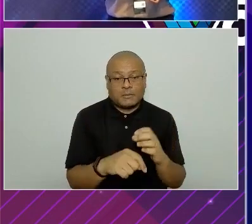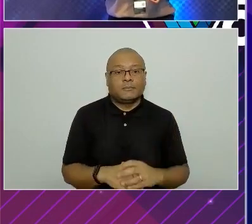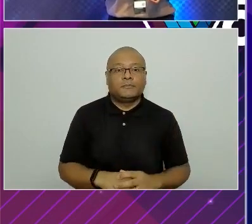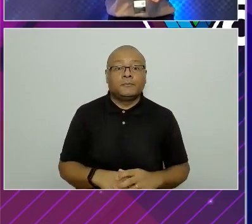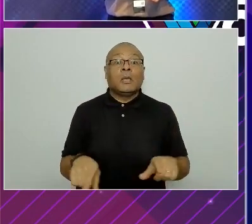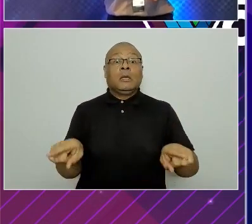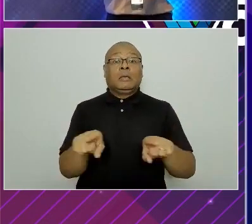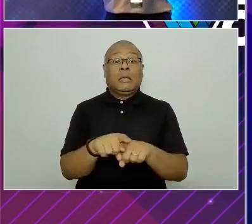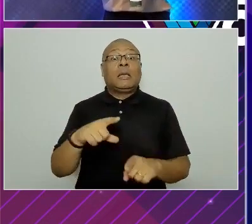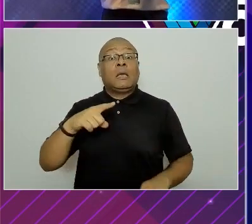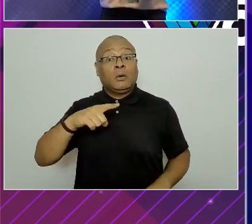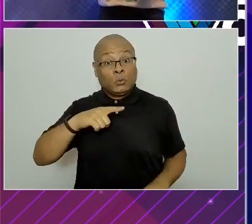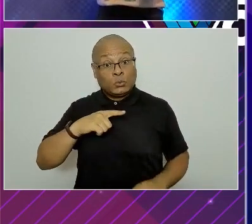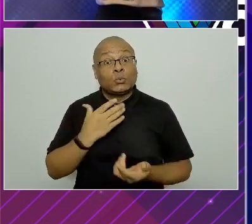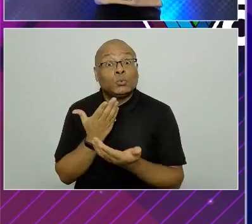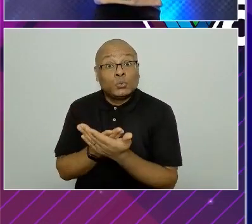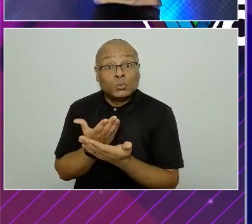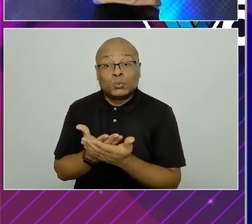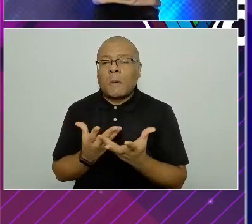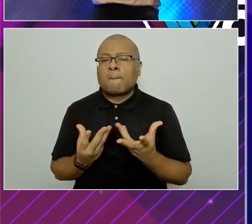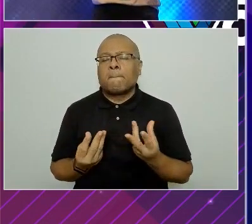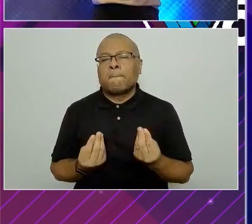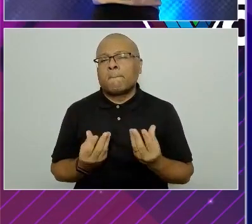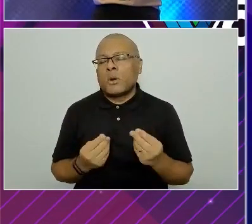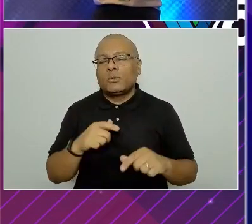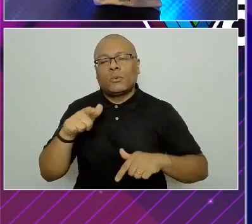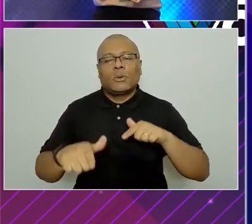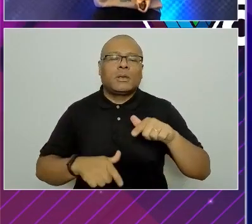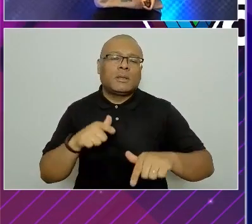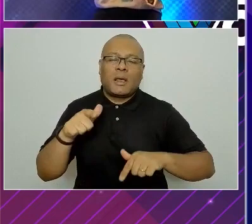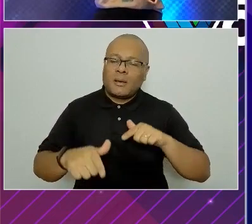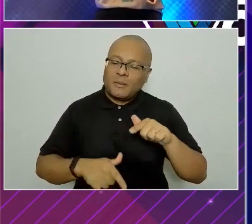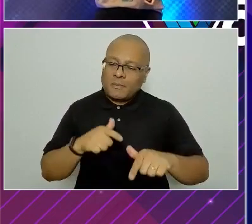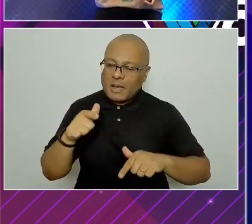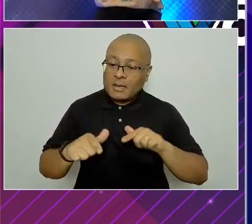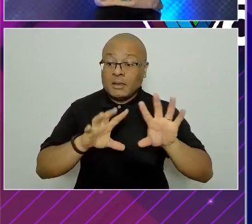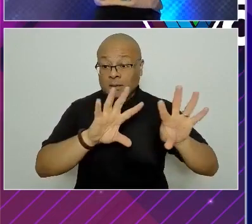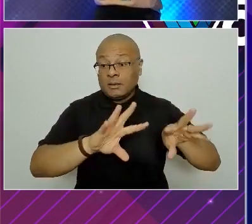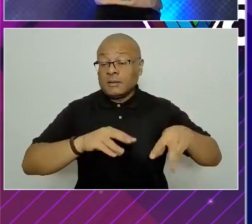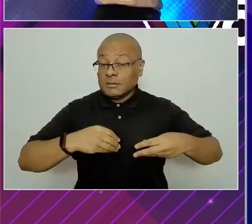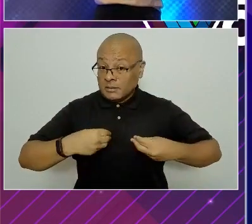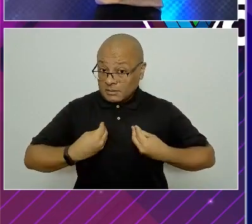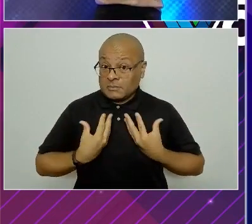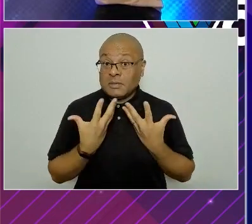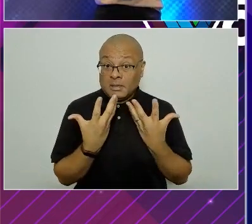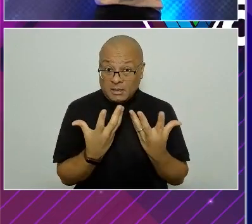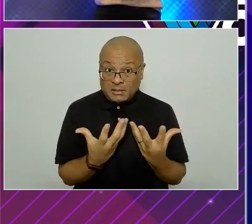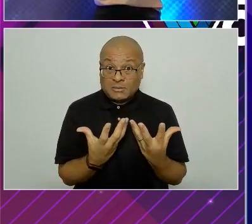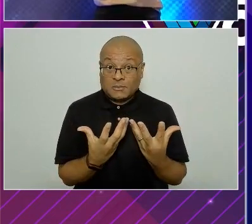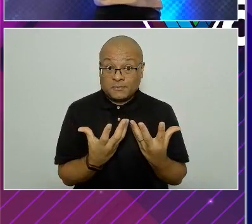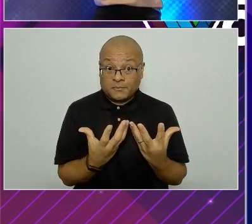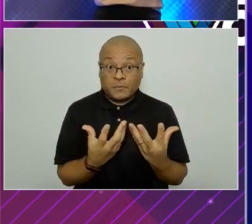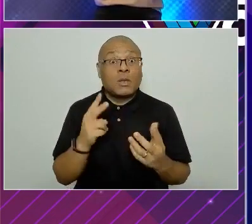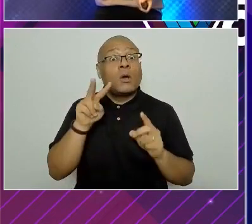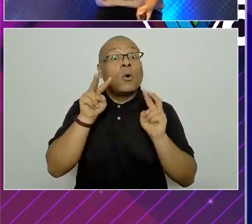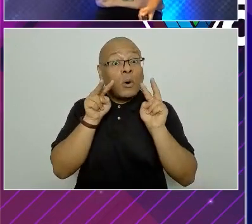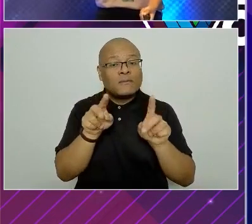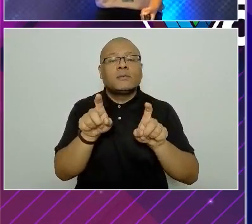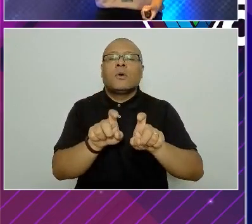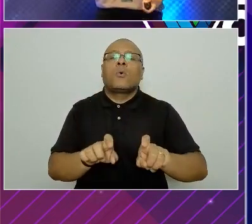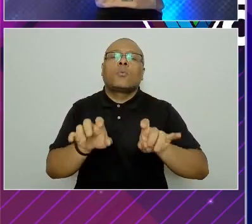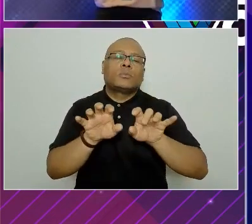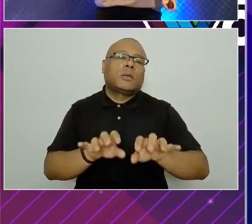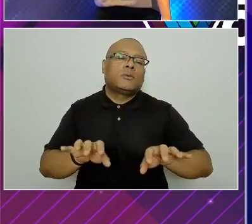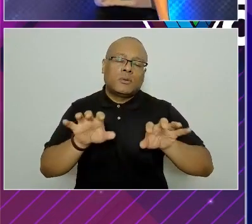tem muitos estudos ali que trabalham, por exemplo, e se inspirando nesse córtex visual com a visão computacional. Então, quando a gente